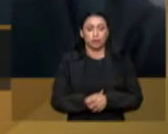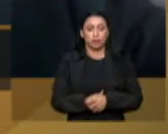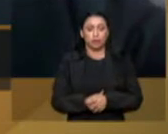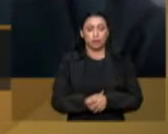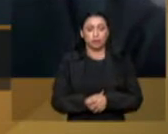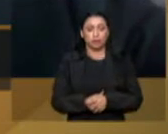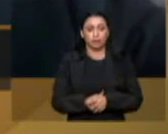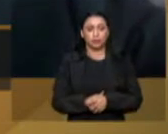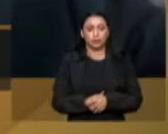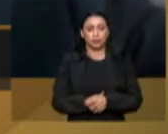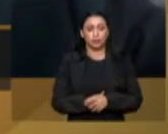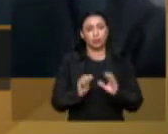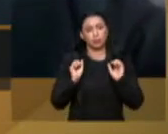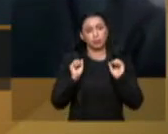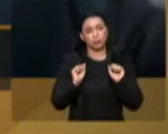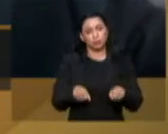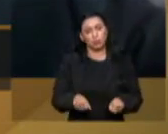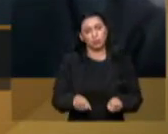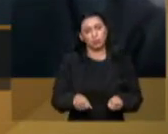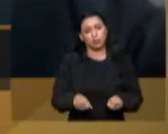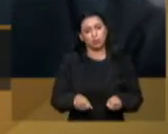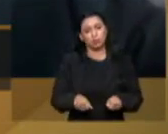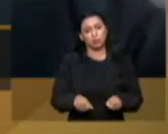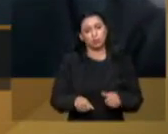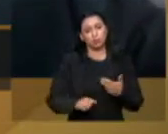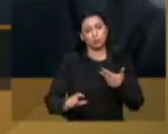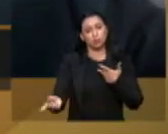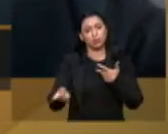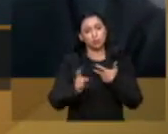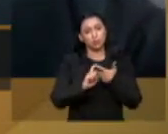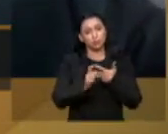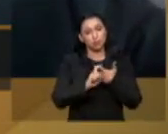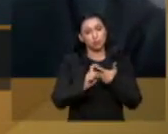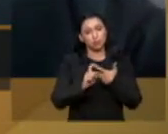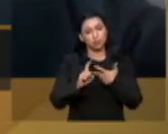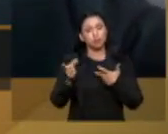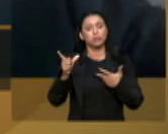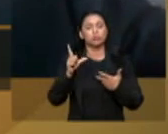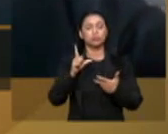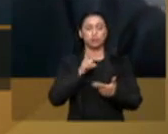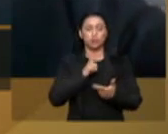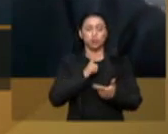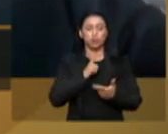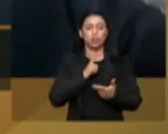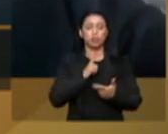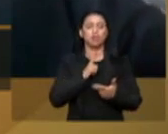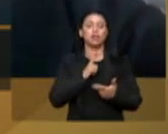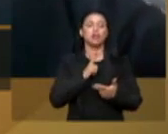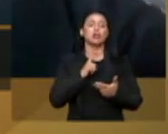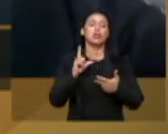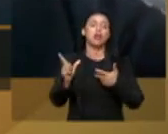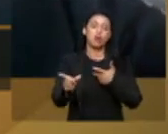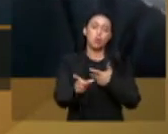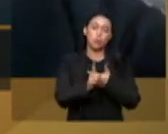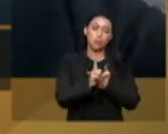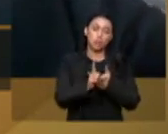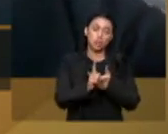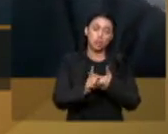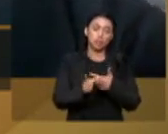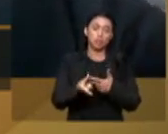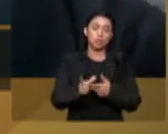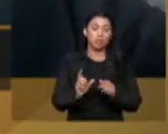a possibilidade ou não de o Poder Executivo obter do Poder Legislativo